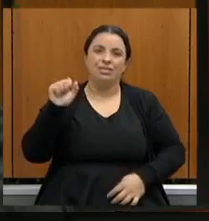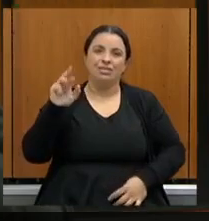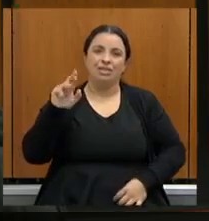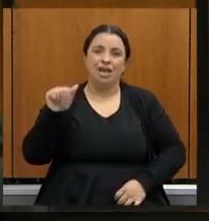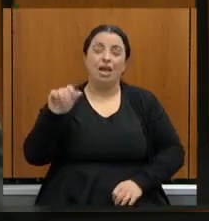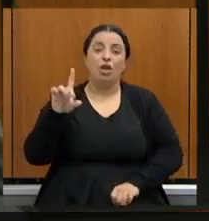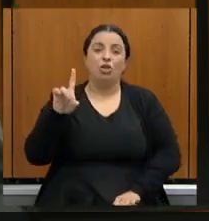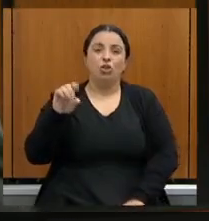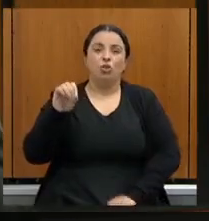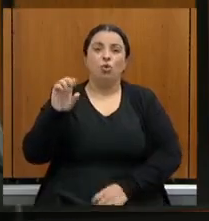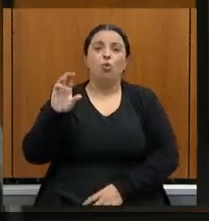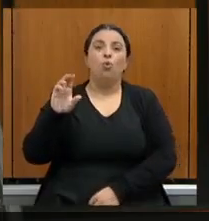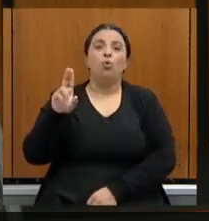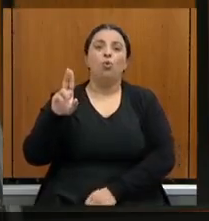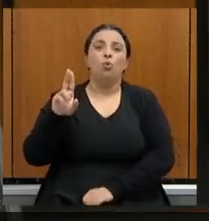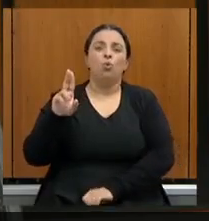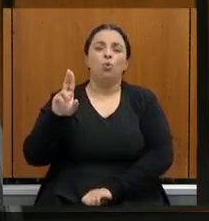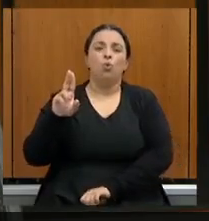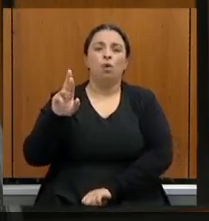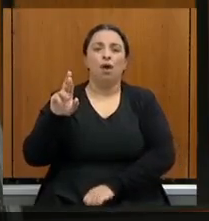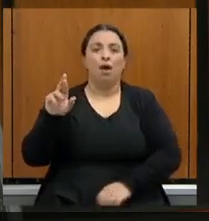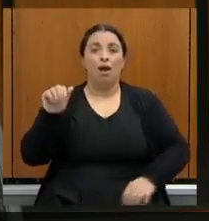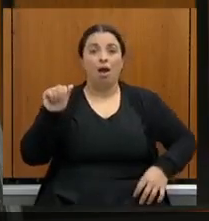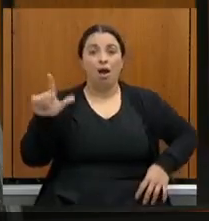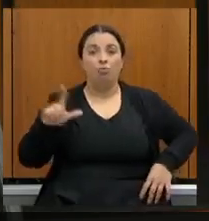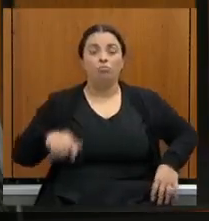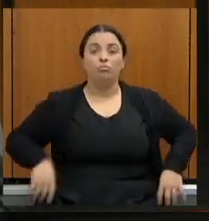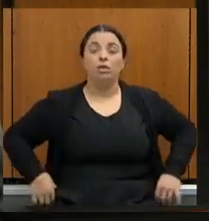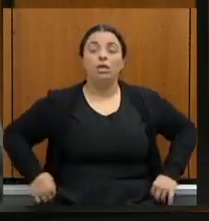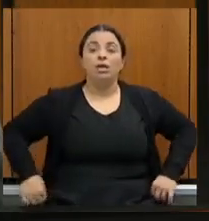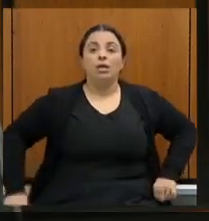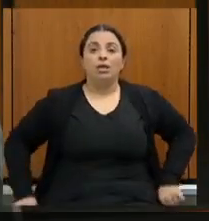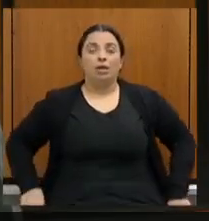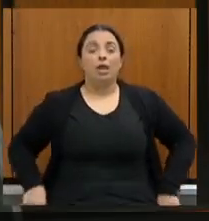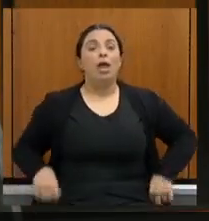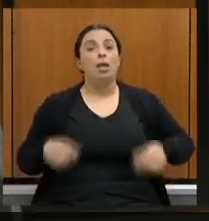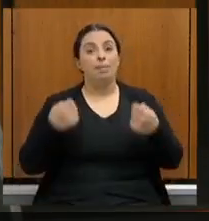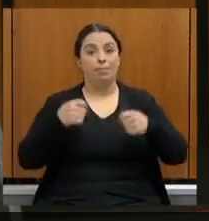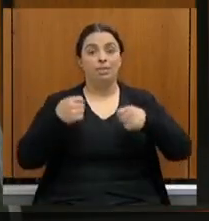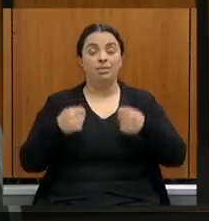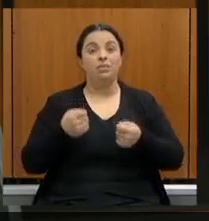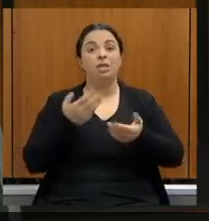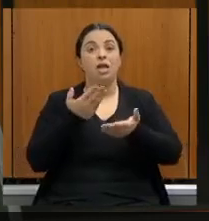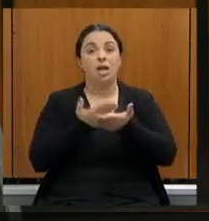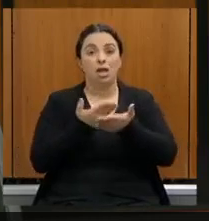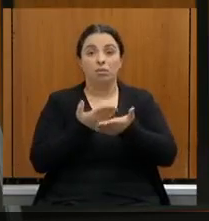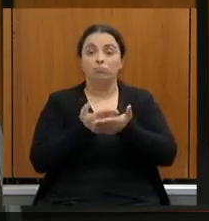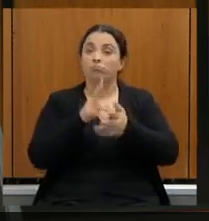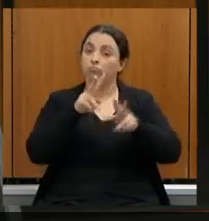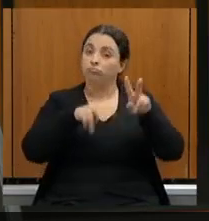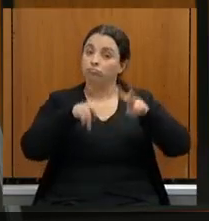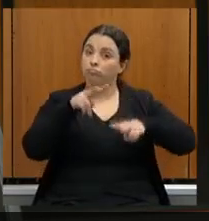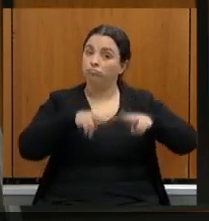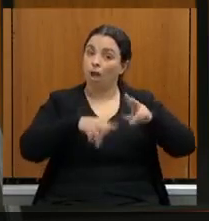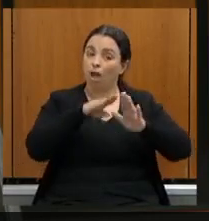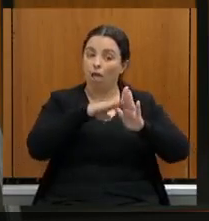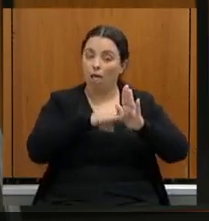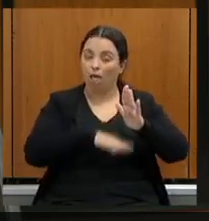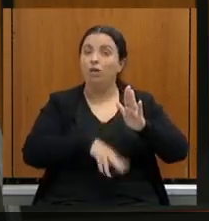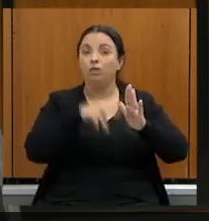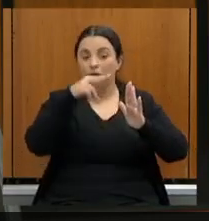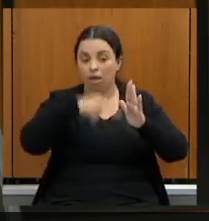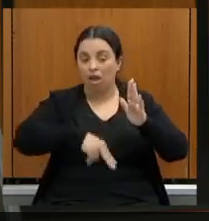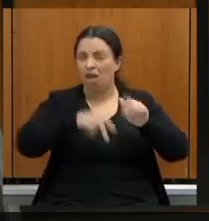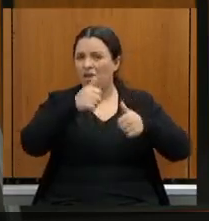Então, pede-se uma revisão, do estudo, também. E aí, o meio ambiente, fazendo um parecer, no que